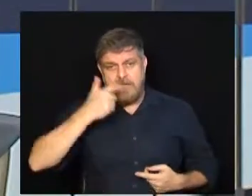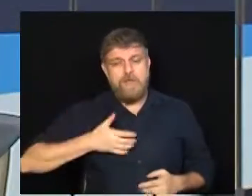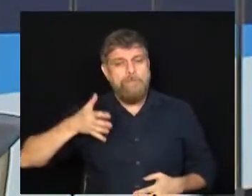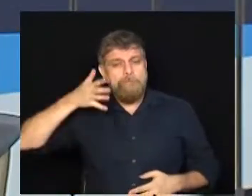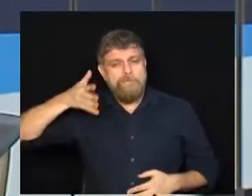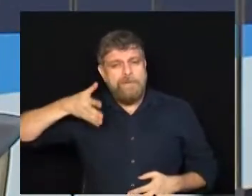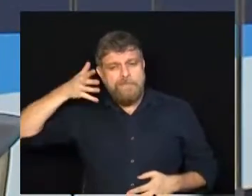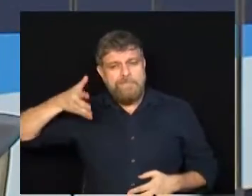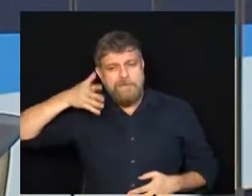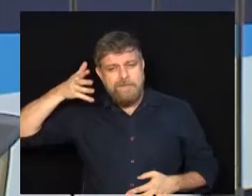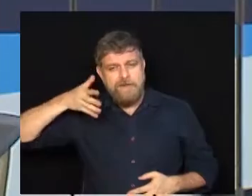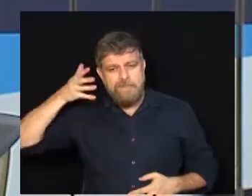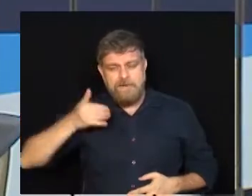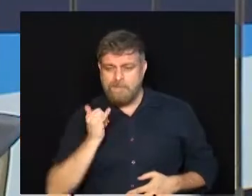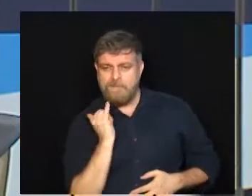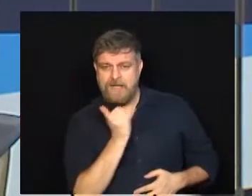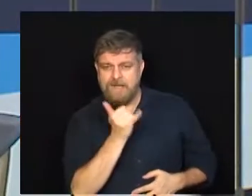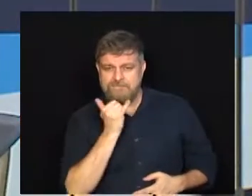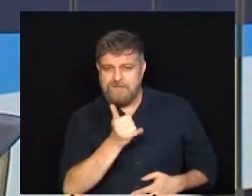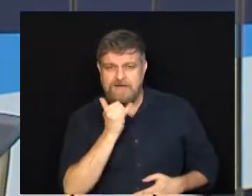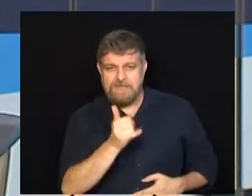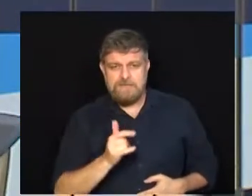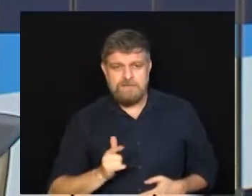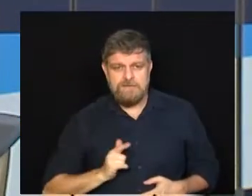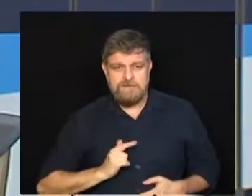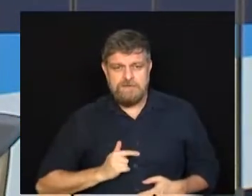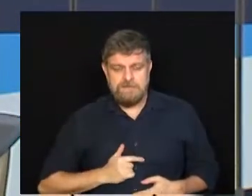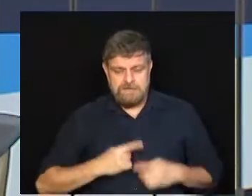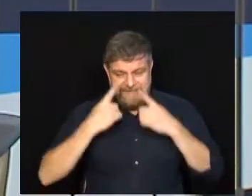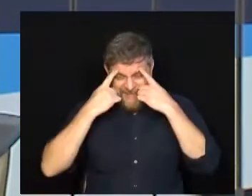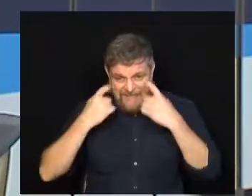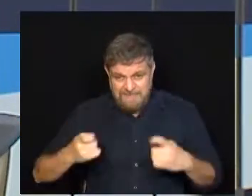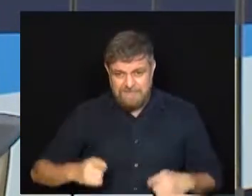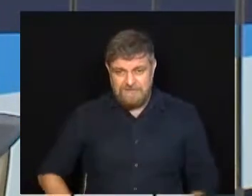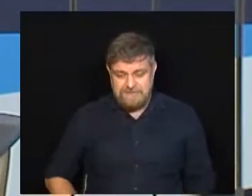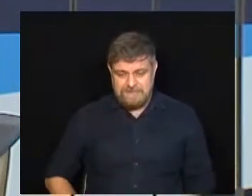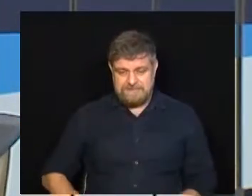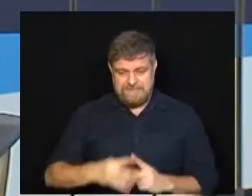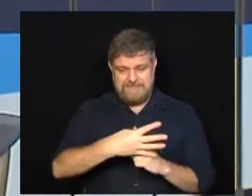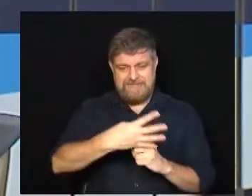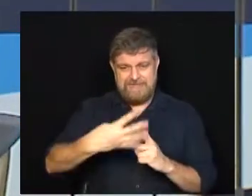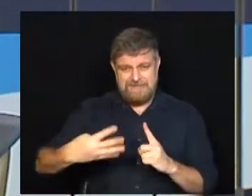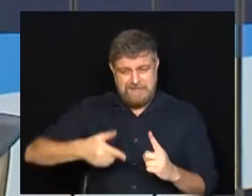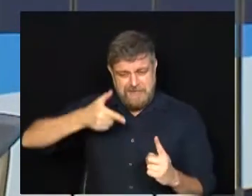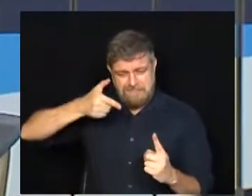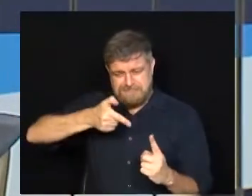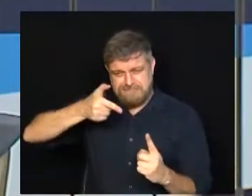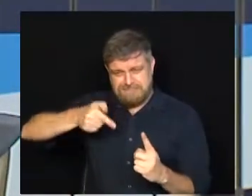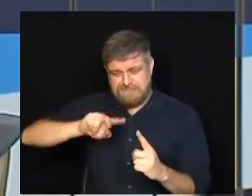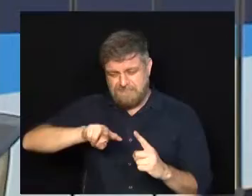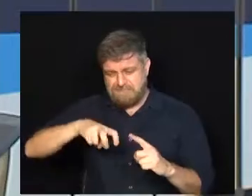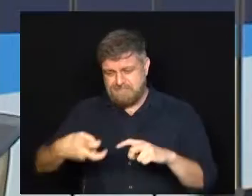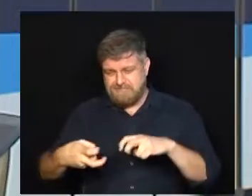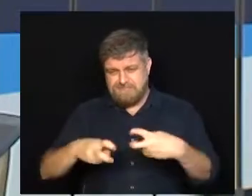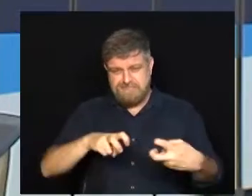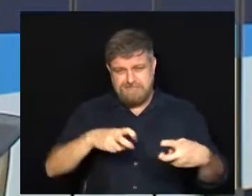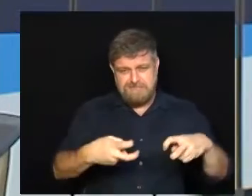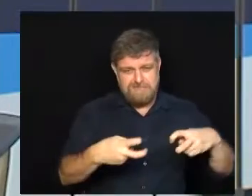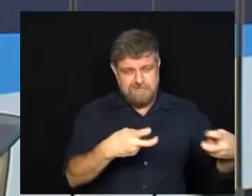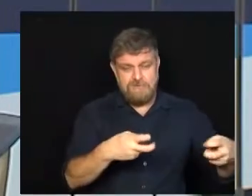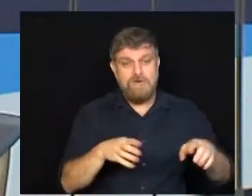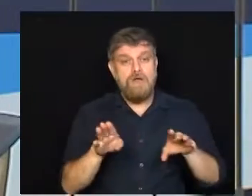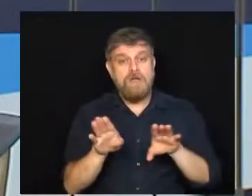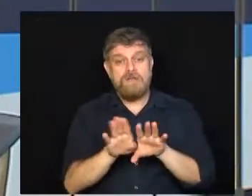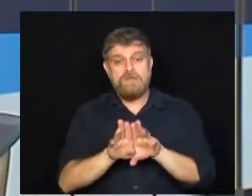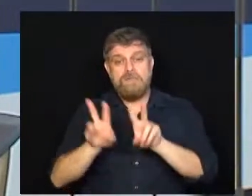um extremo, que é a questão da violência, dos assassinatos da população. Mas tem uma outra questão também